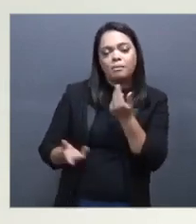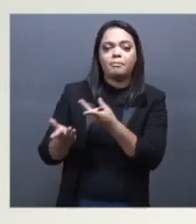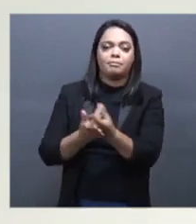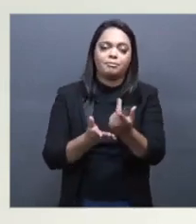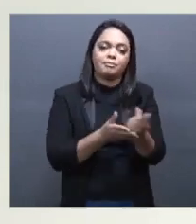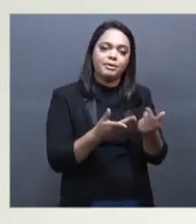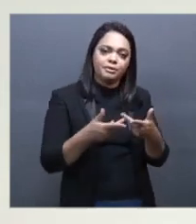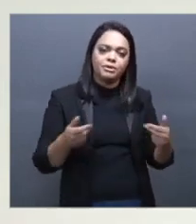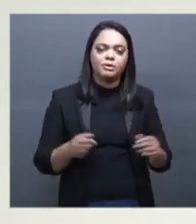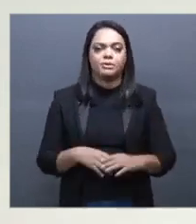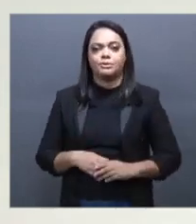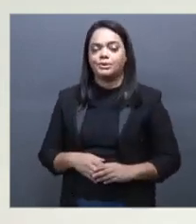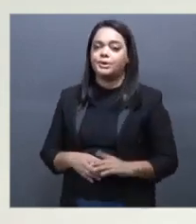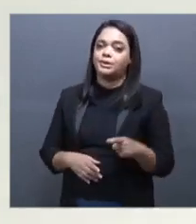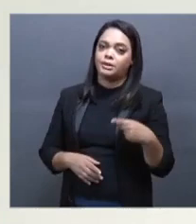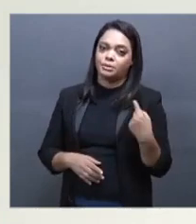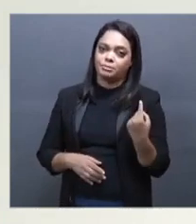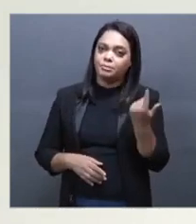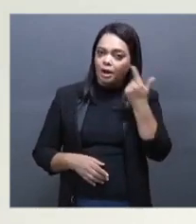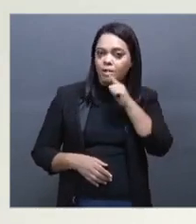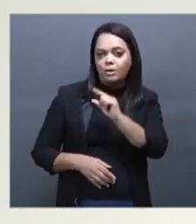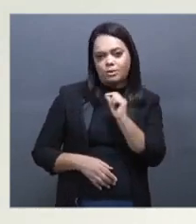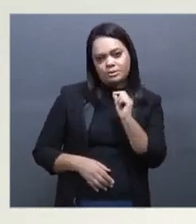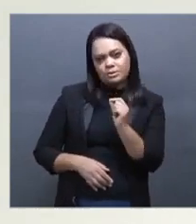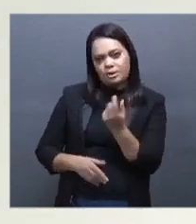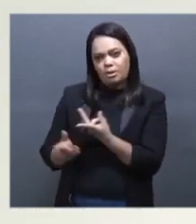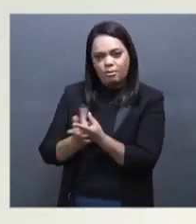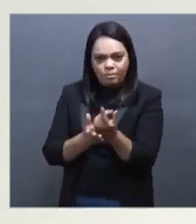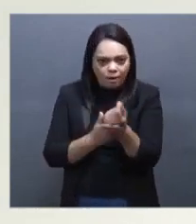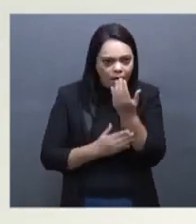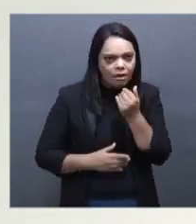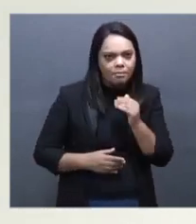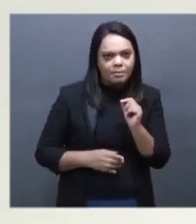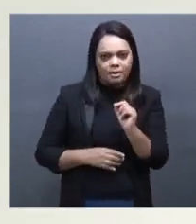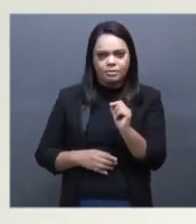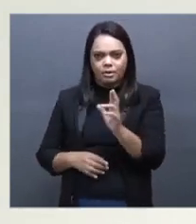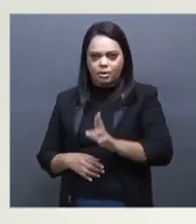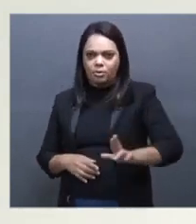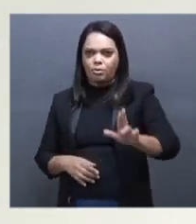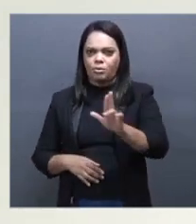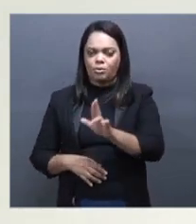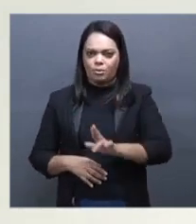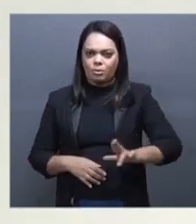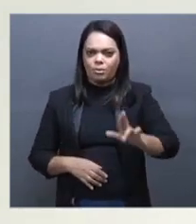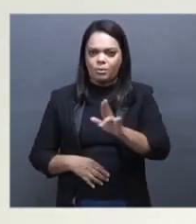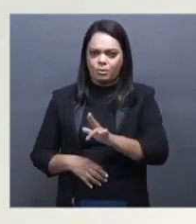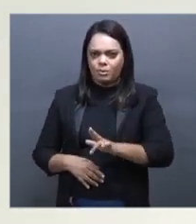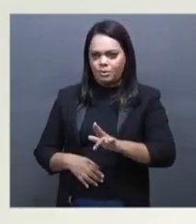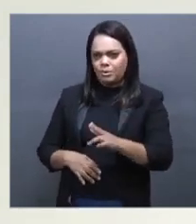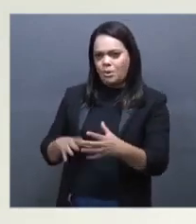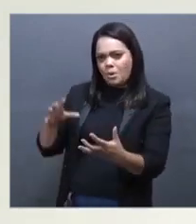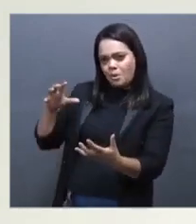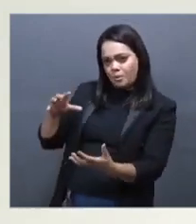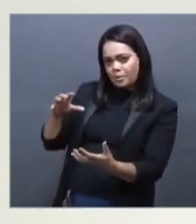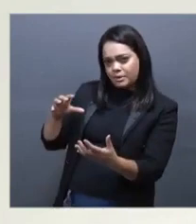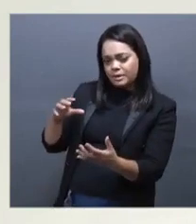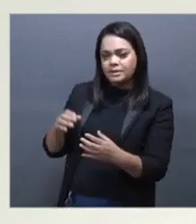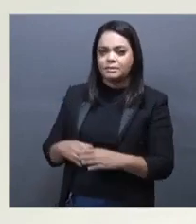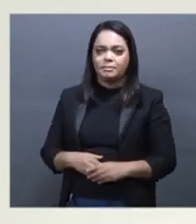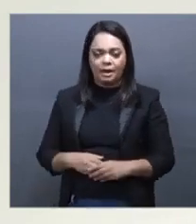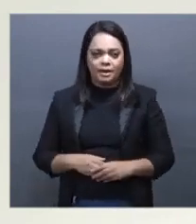gente vai analisar nessa perspectiva, para garantir a subsistência, em Uberlândia o recurso compra uma cesta básica aos